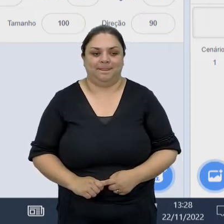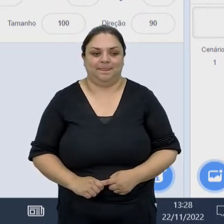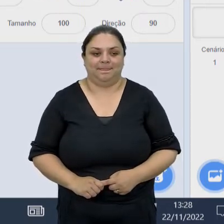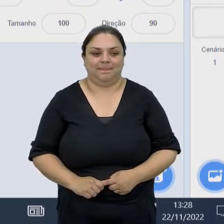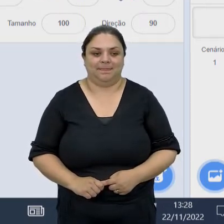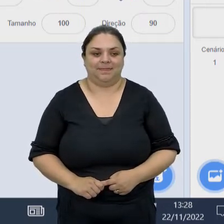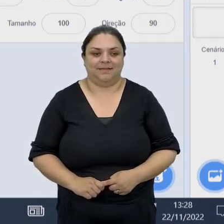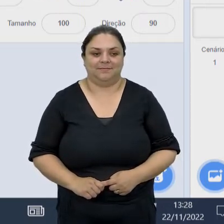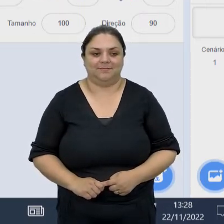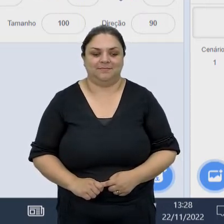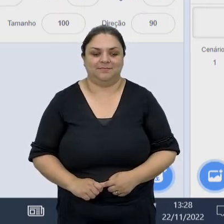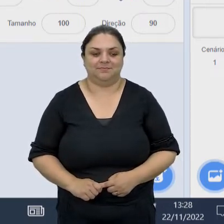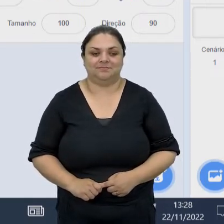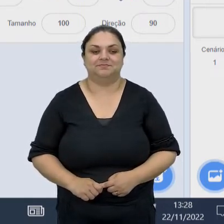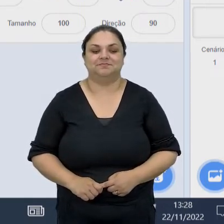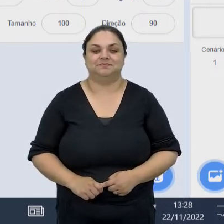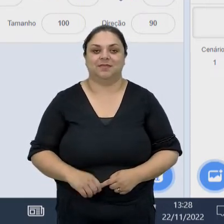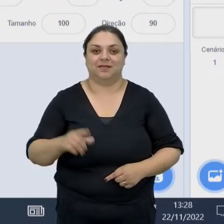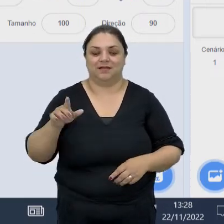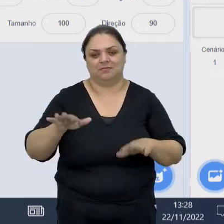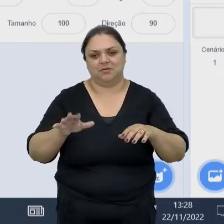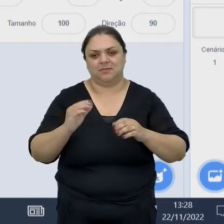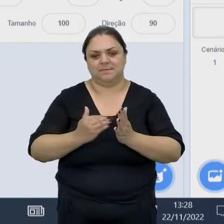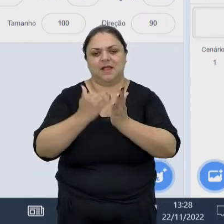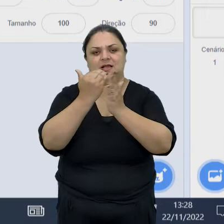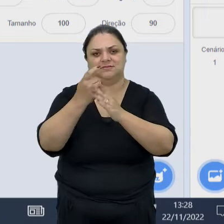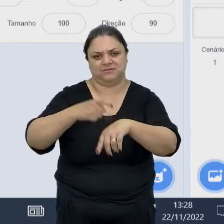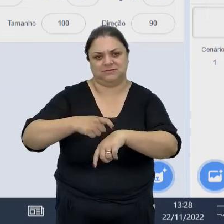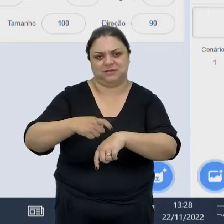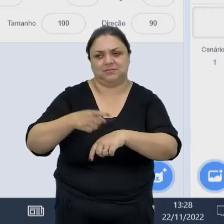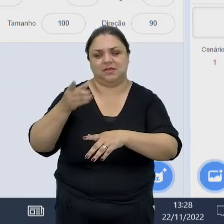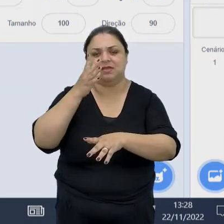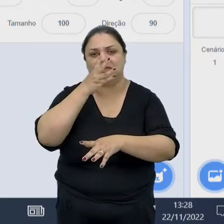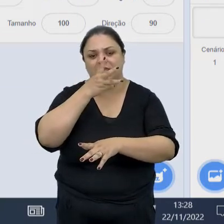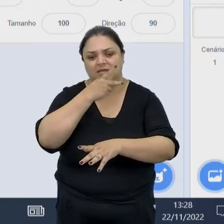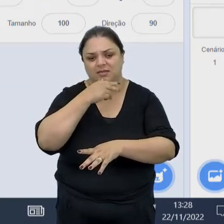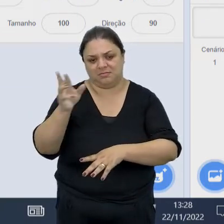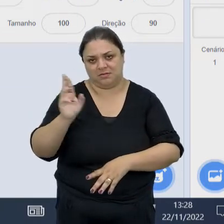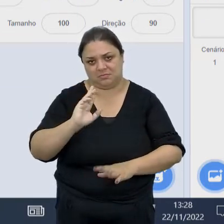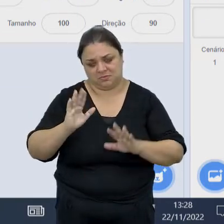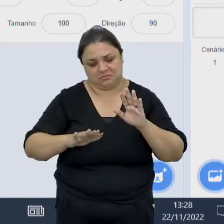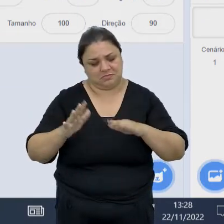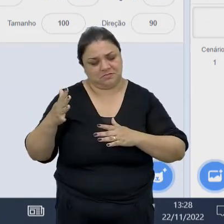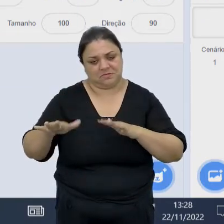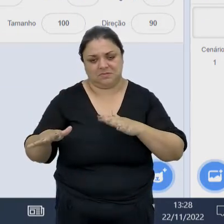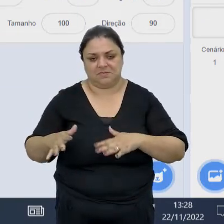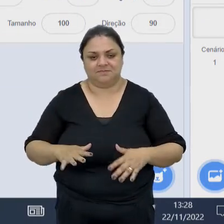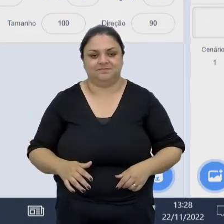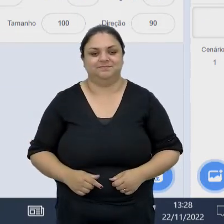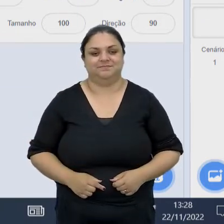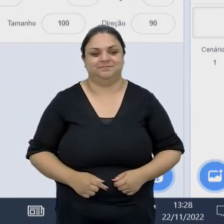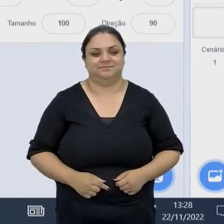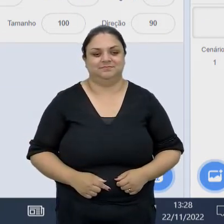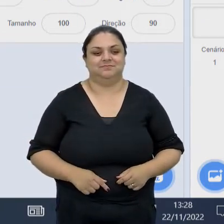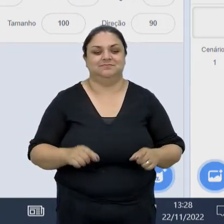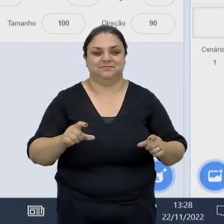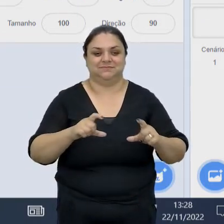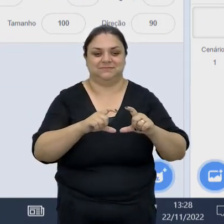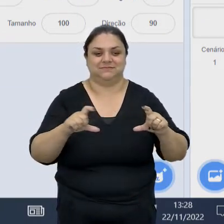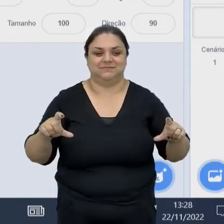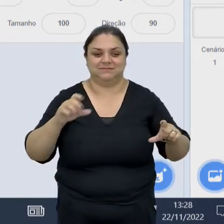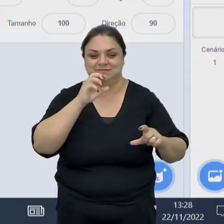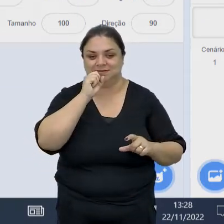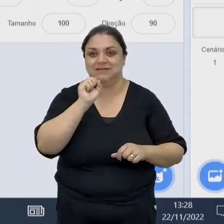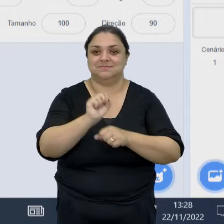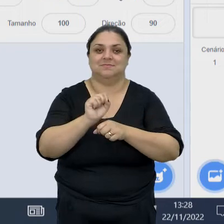achar que a pessoa Legal. é mais devagar. E aí você pode pôr pra esperar um pouquinho. Vai que a pessoa, né? Sei lá, aqui pra esperar um pouquinho pra ele falar tchau. Sim. Tá